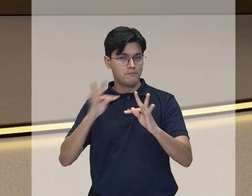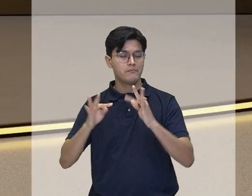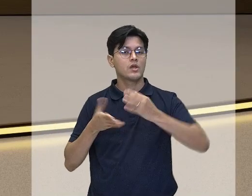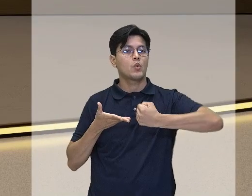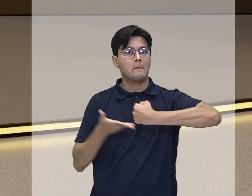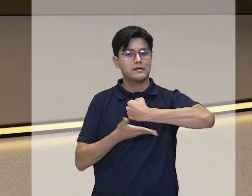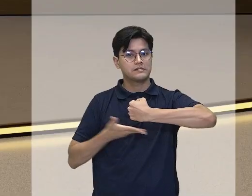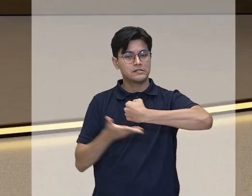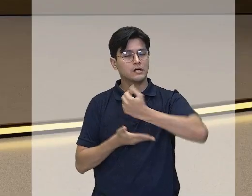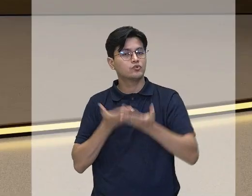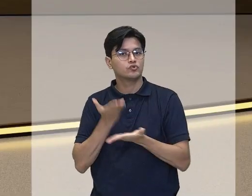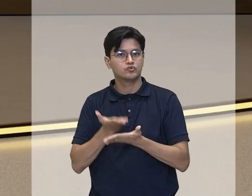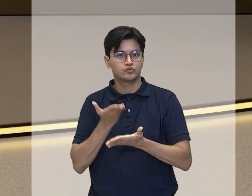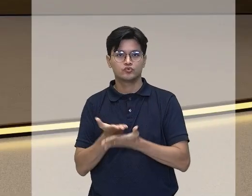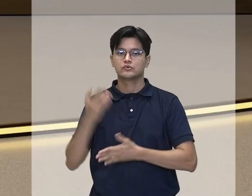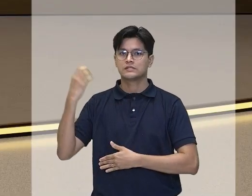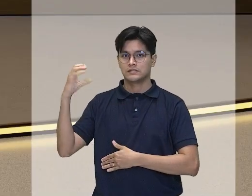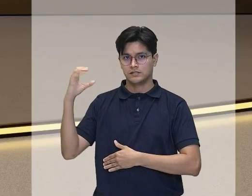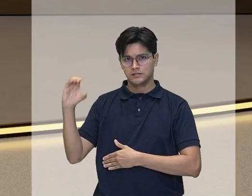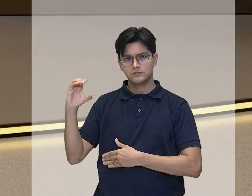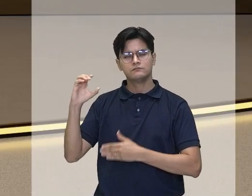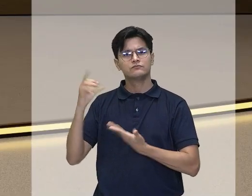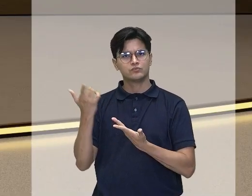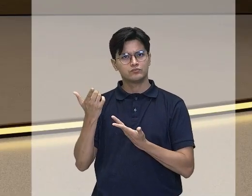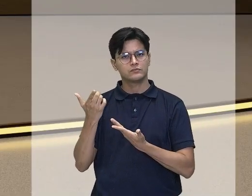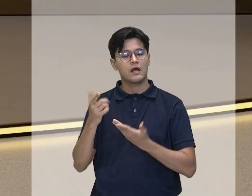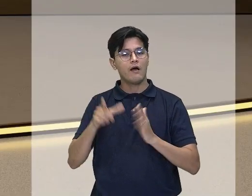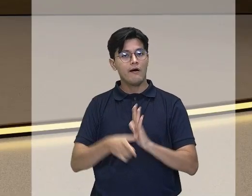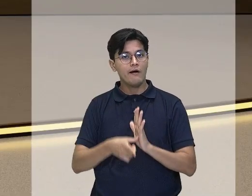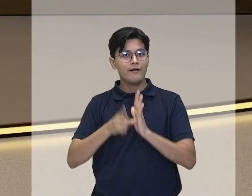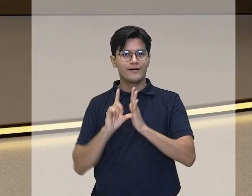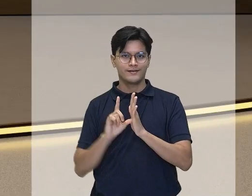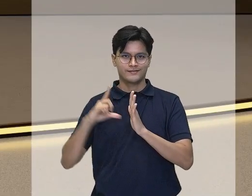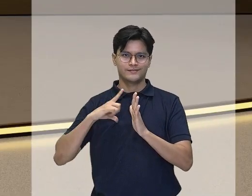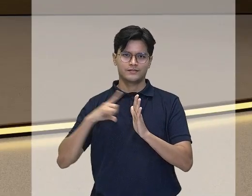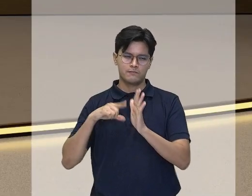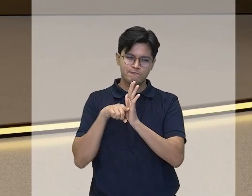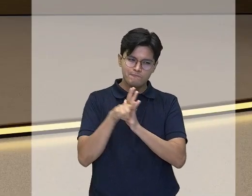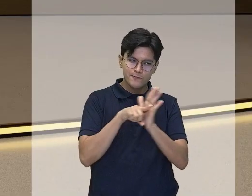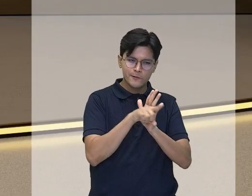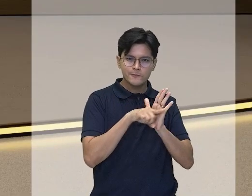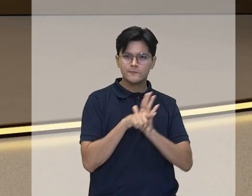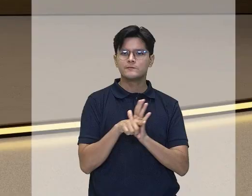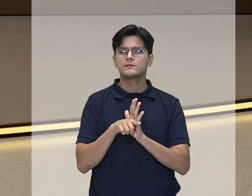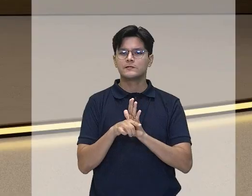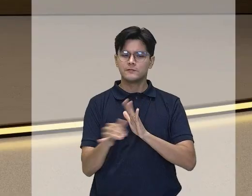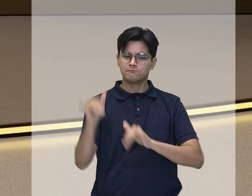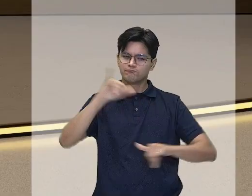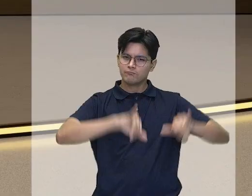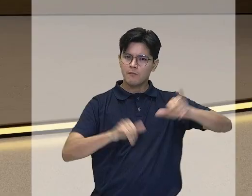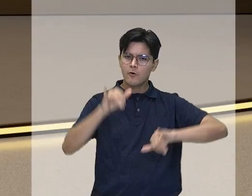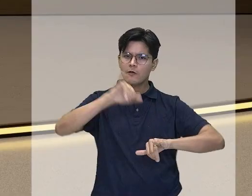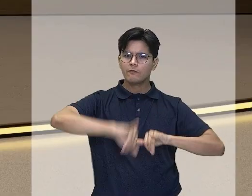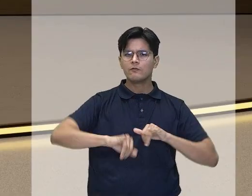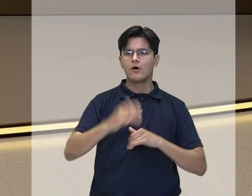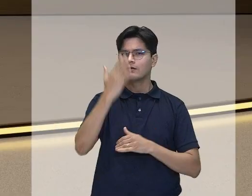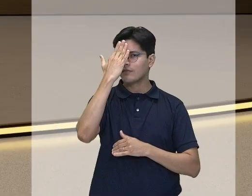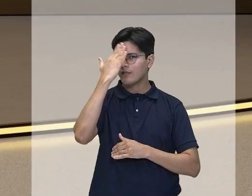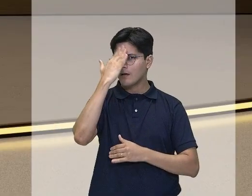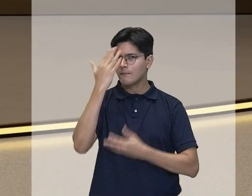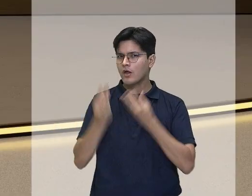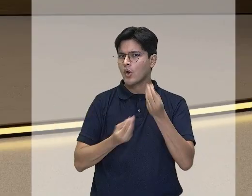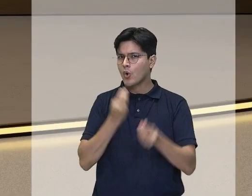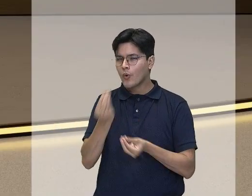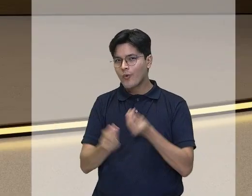estudada no laboratório para saber qual é a composição, qual é o princípio ativo, né? Onde é que ela consegue ali agir no